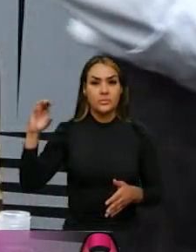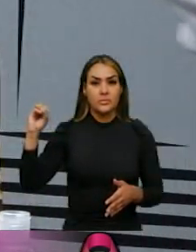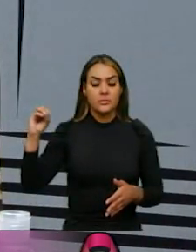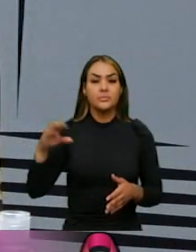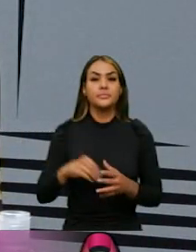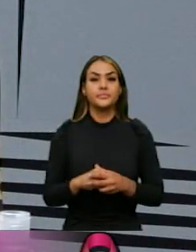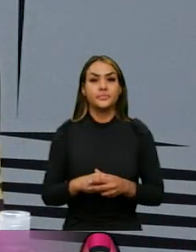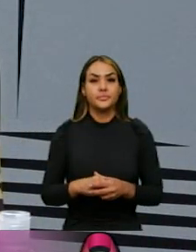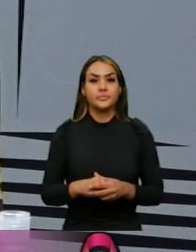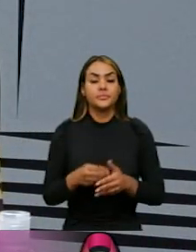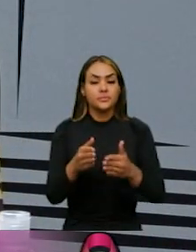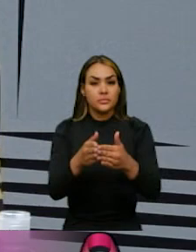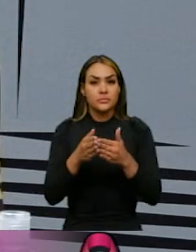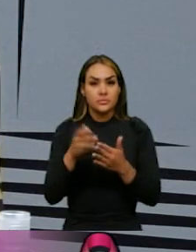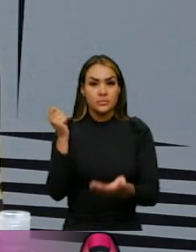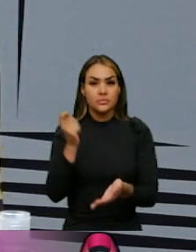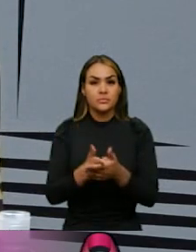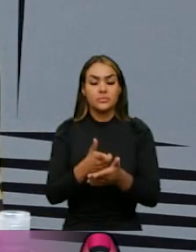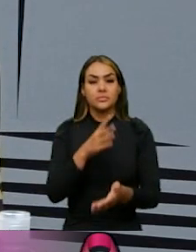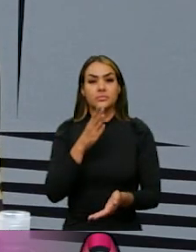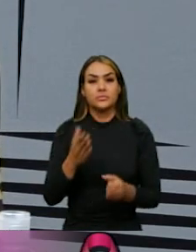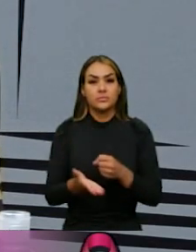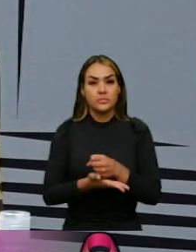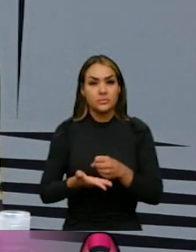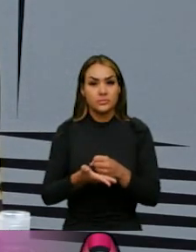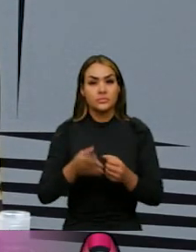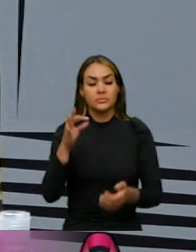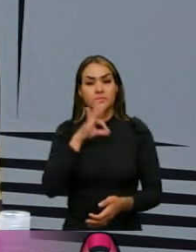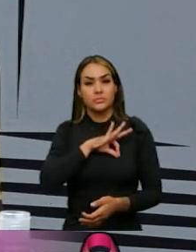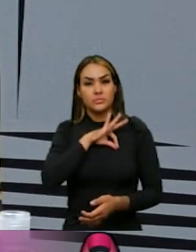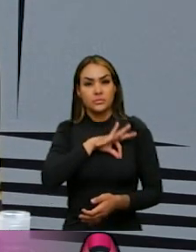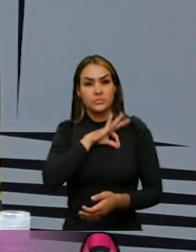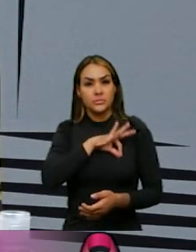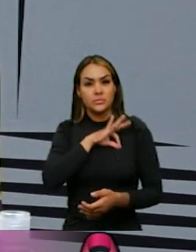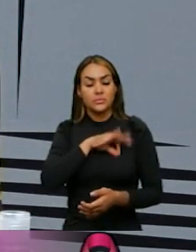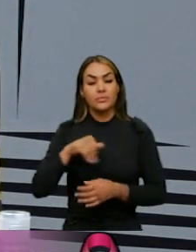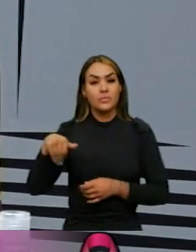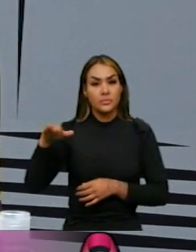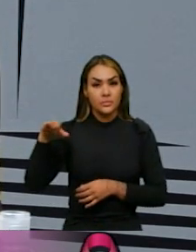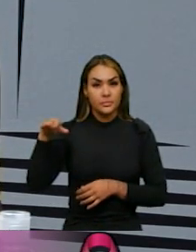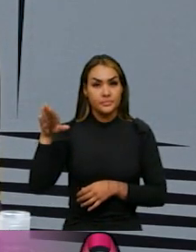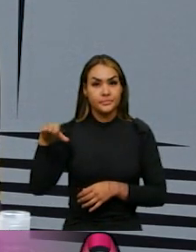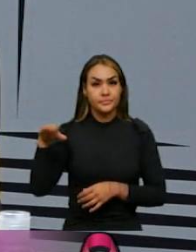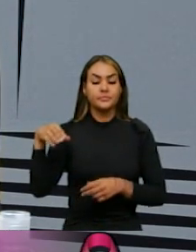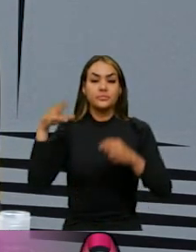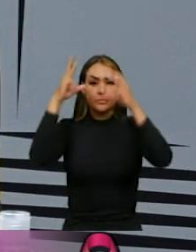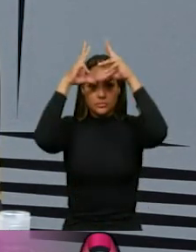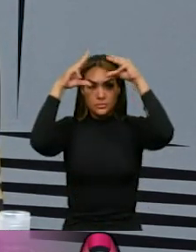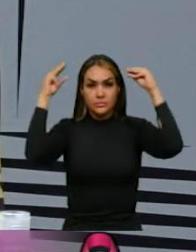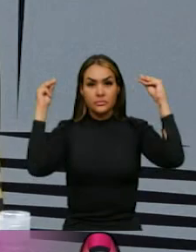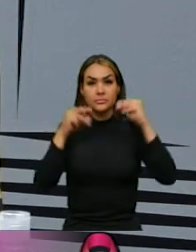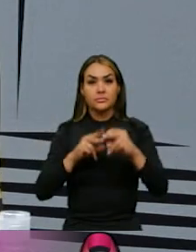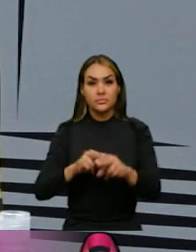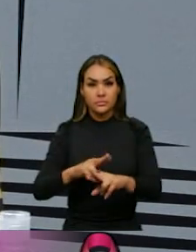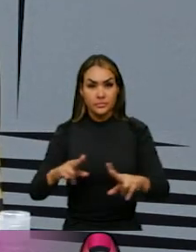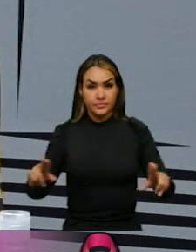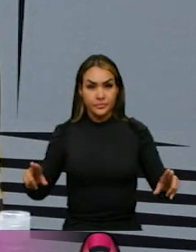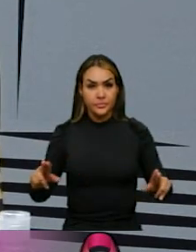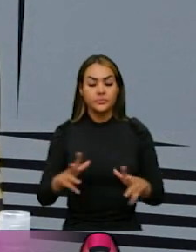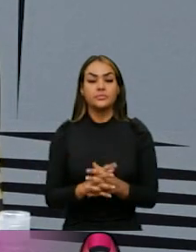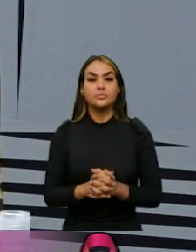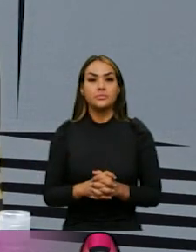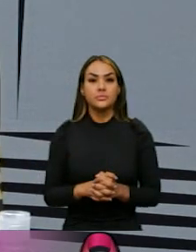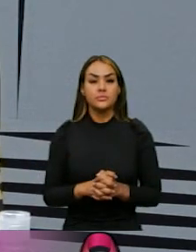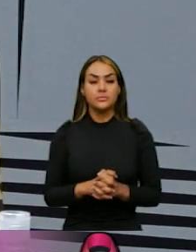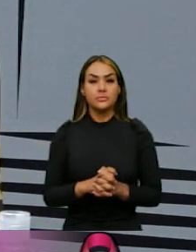piso salarial dos enfermeiros, auxiliar e técnicos de enfermagens e parteiras municipais, abrangendo